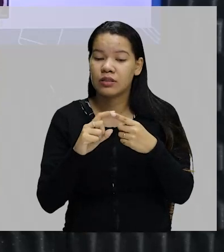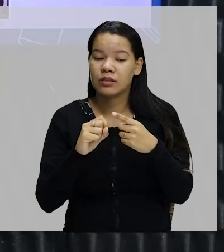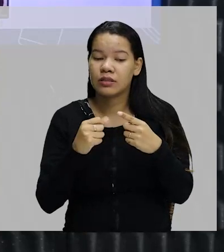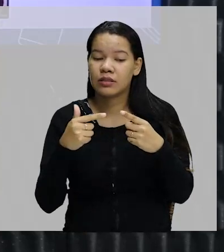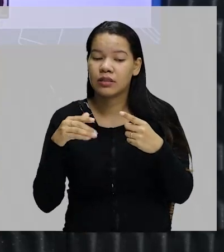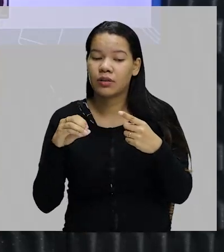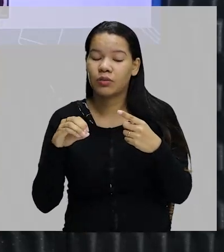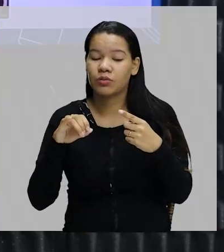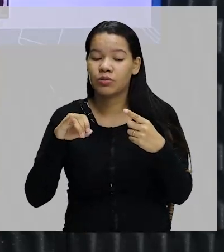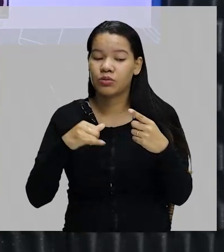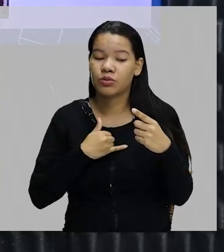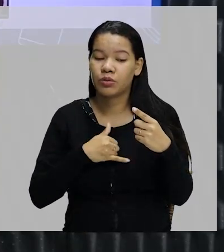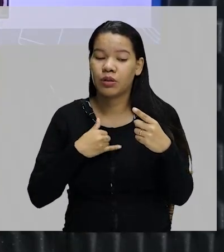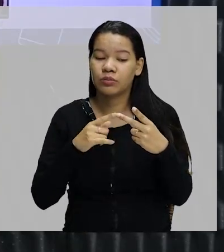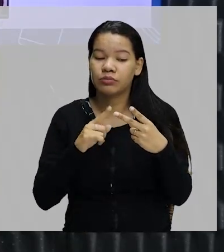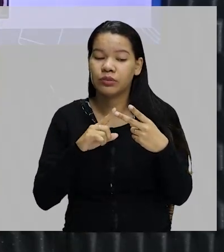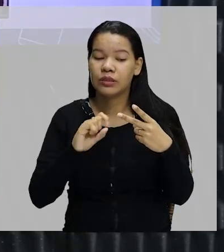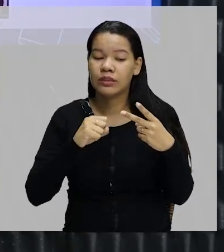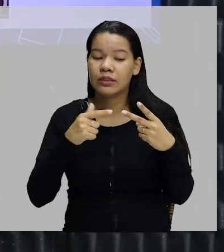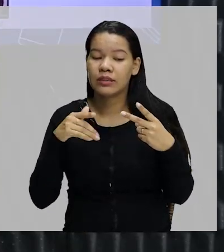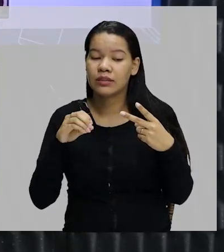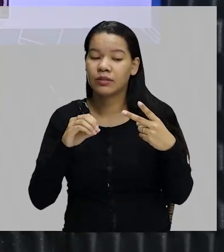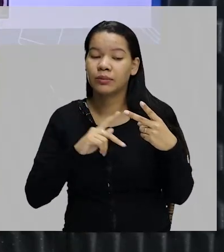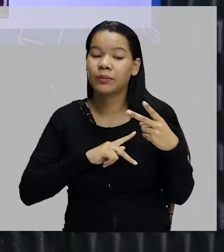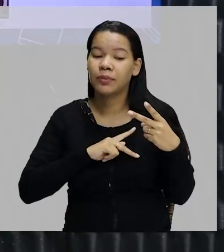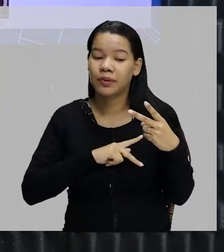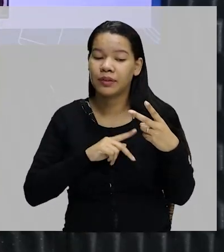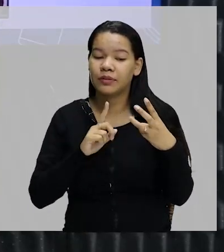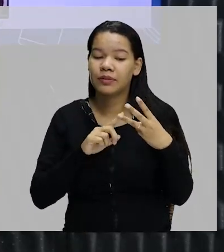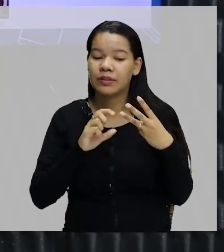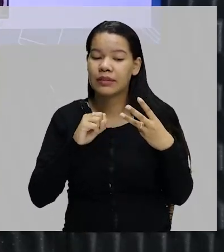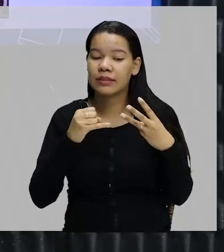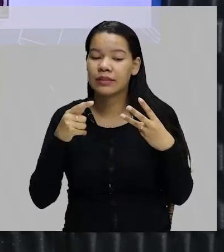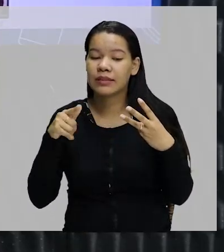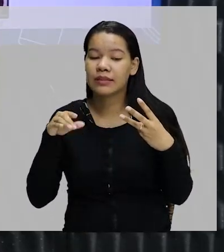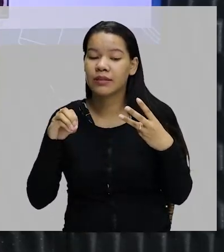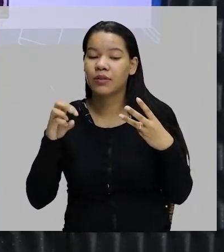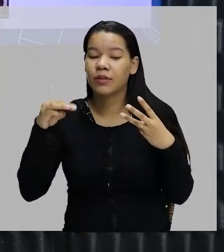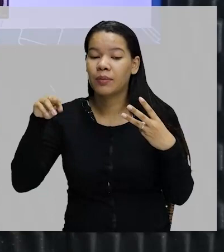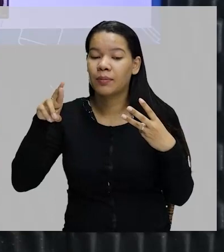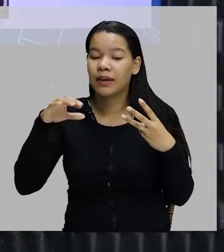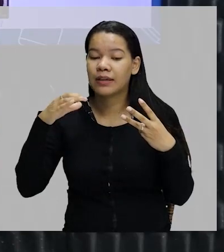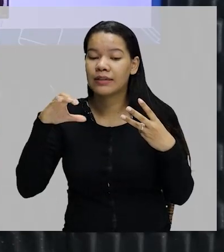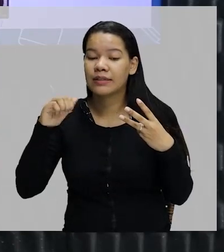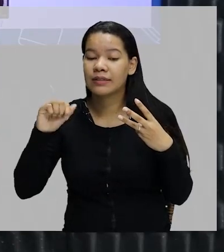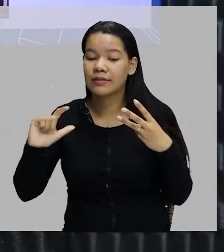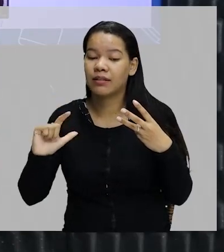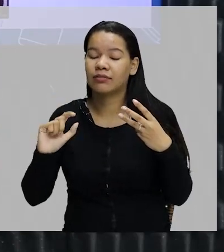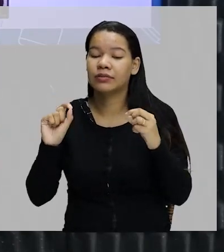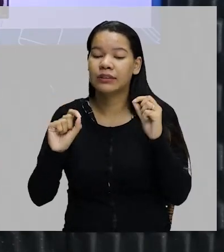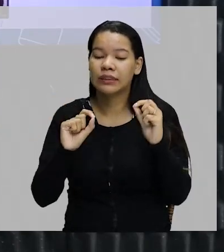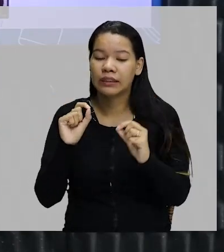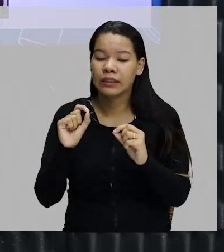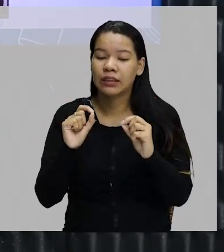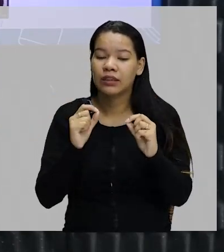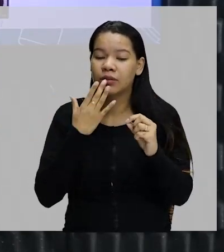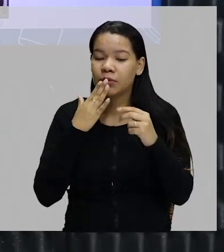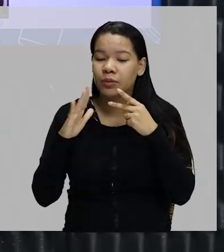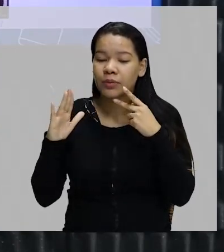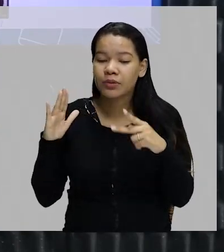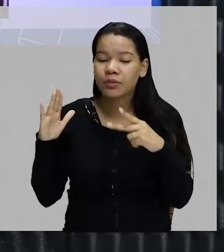religiosos afro-brasileiros do Maranhão, como o tambor de Mina e o terecu. Então, vocês, em relação